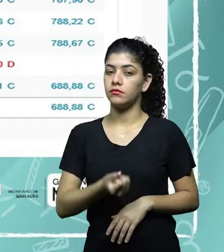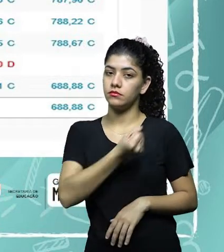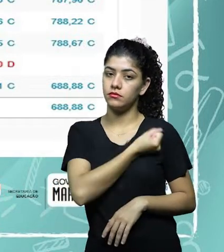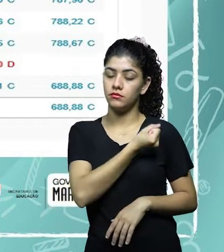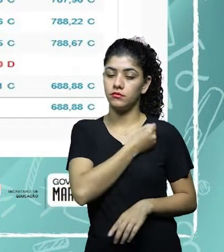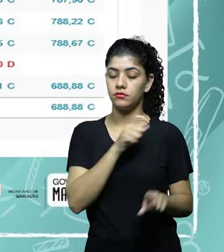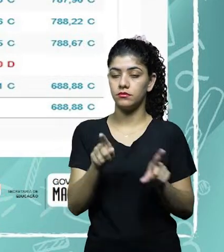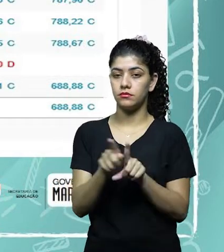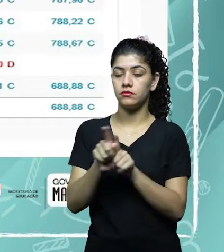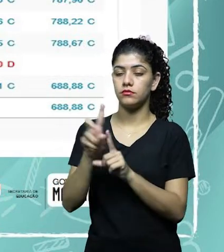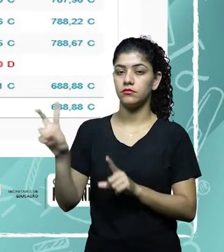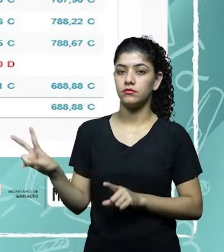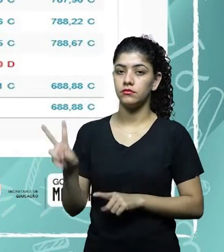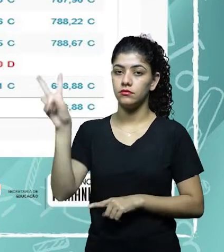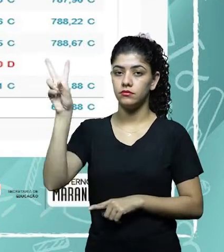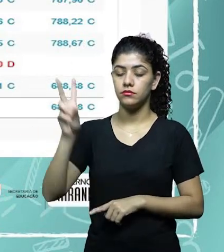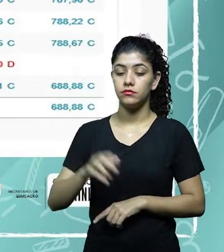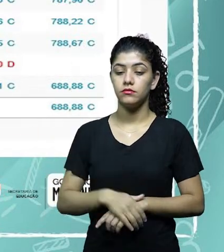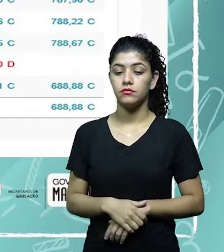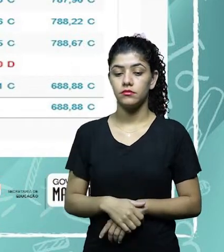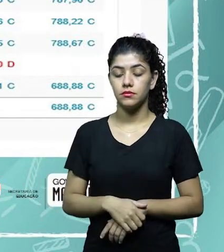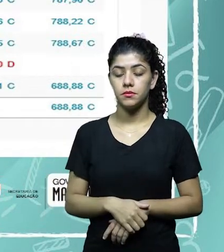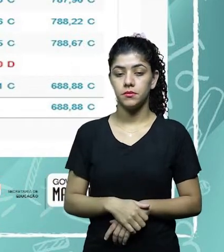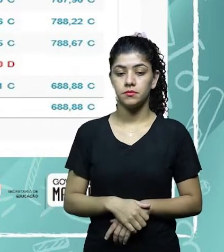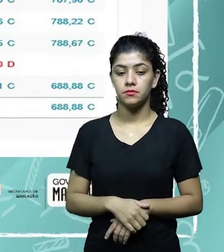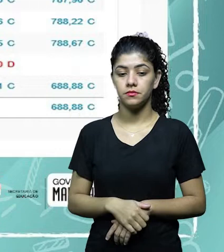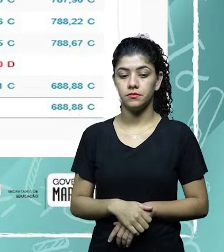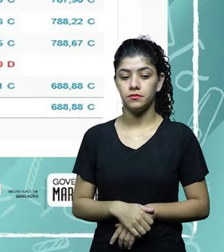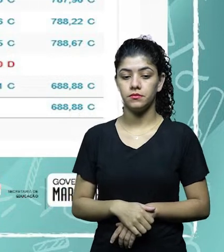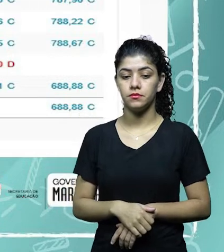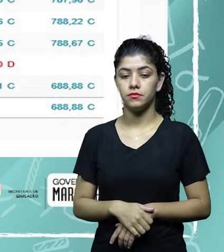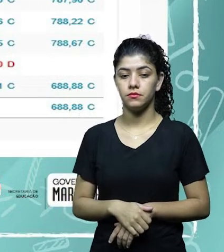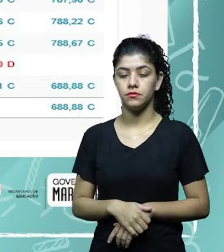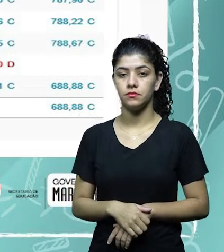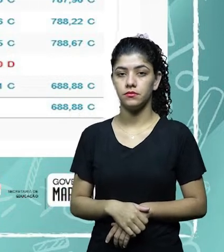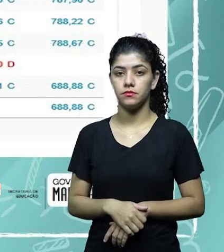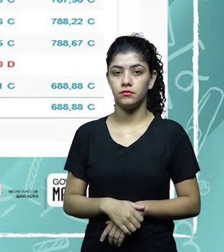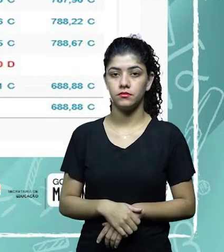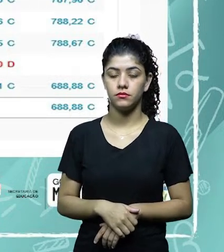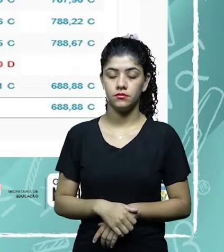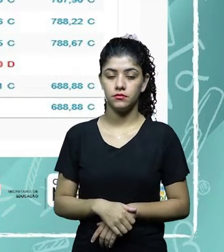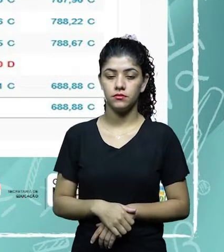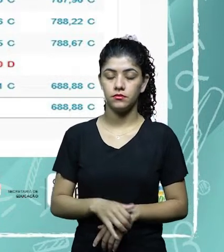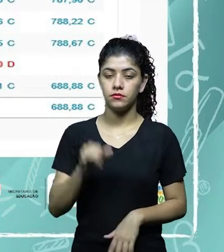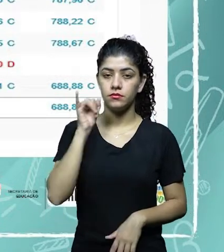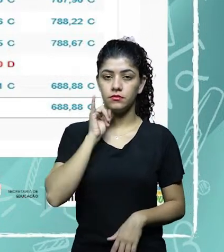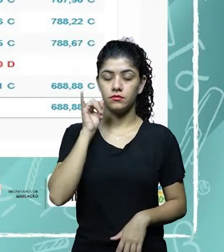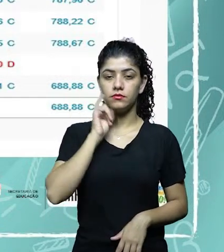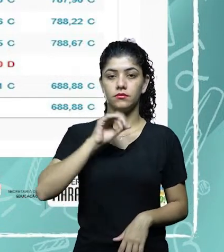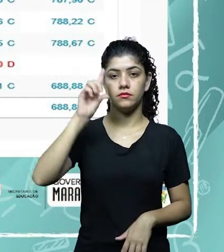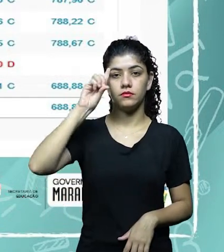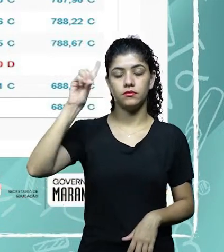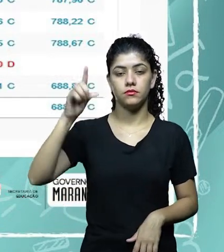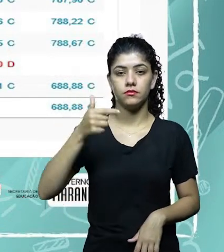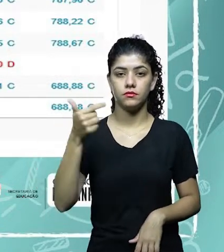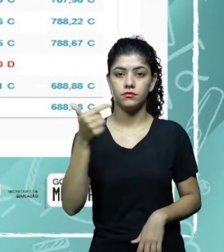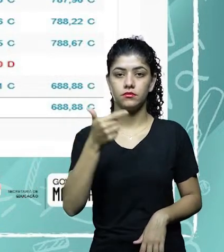número do documento e os valores. Olha só que legal. Então, por exemplo, aqui no